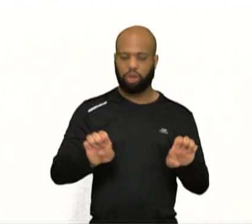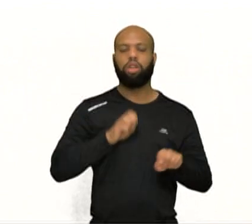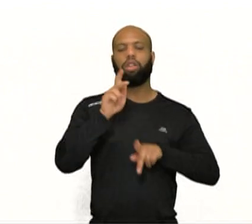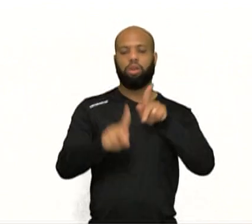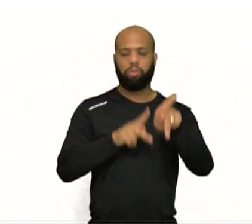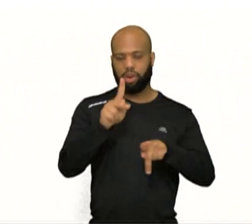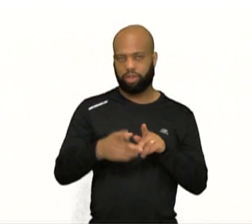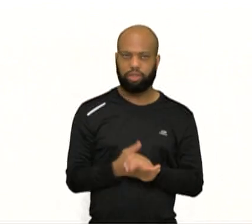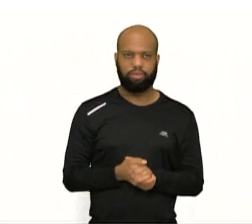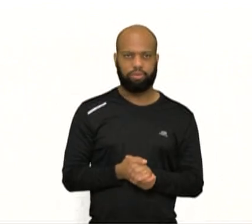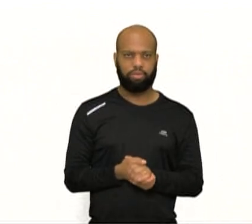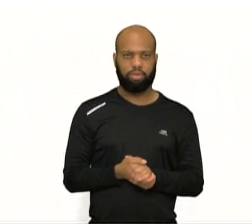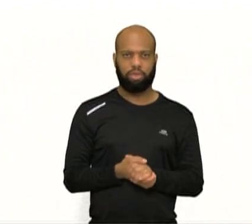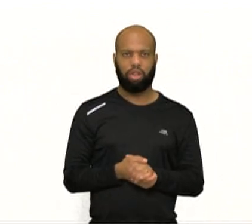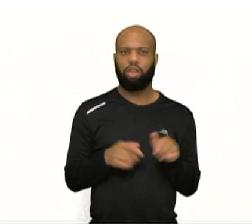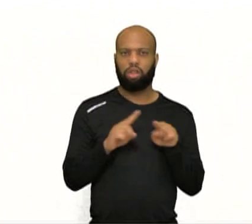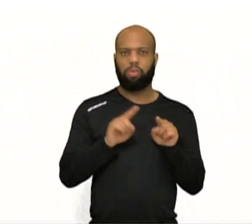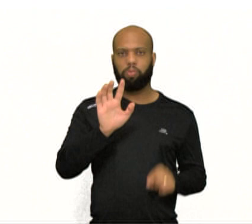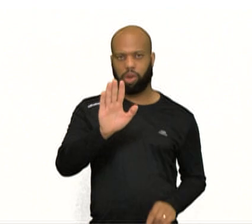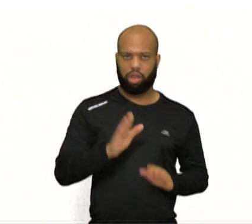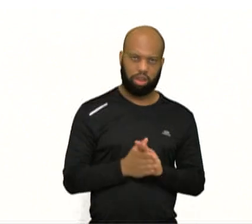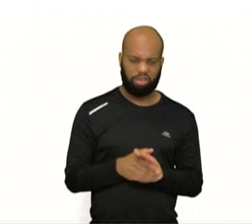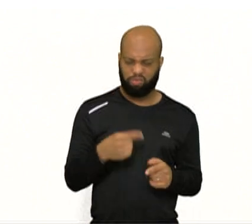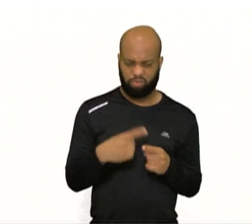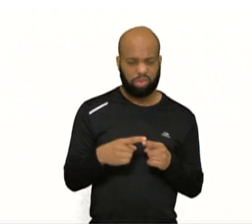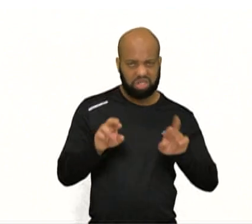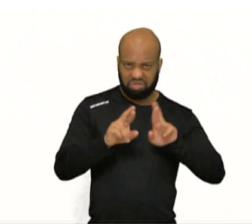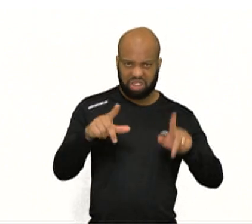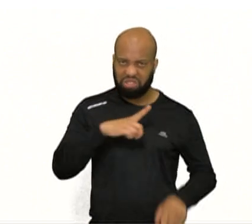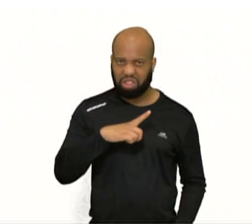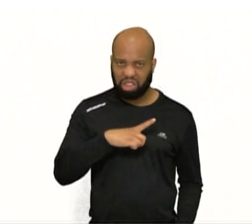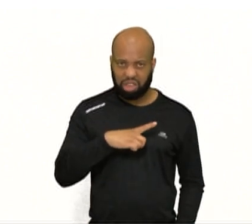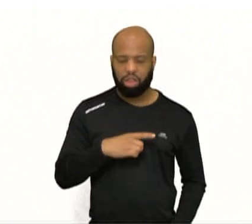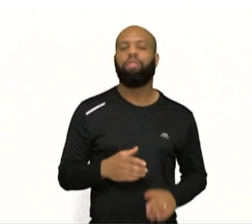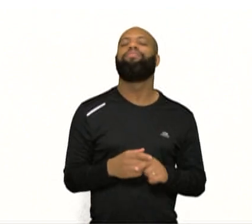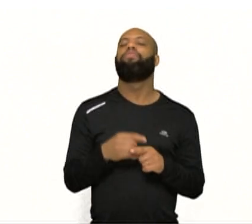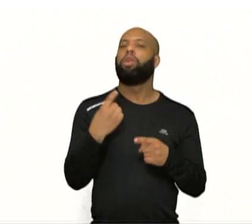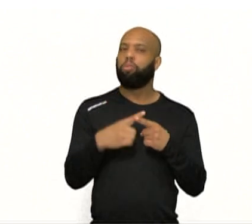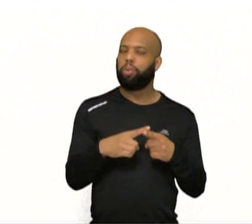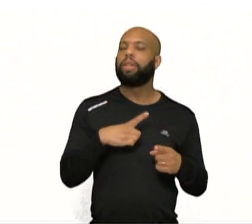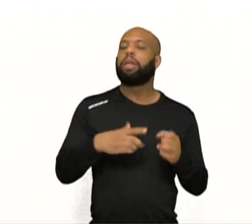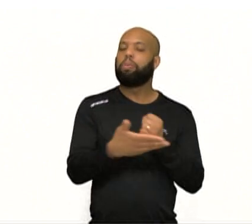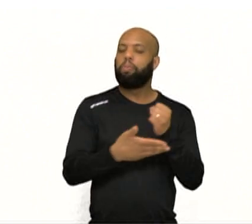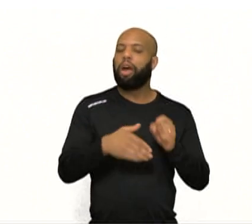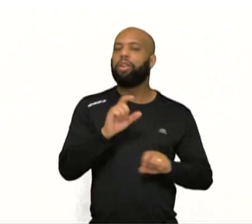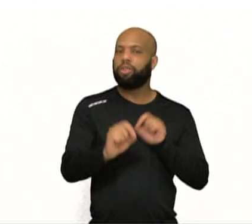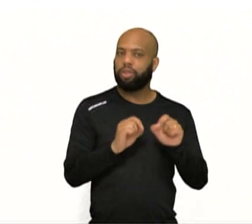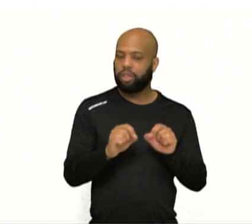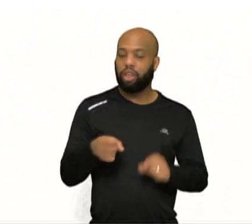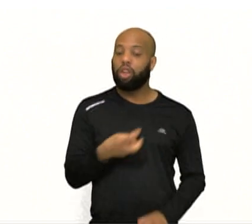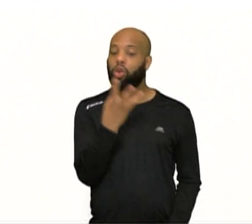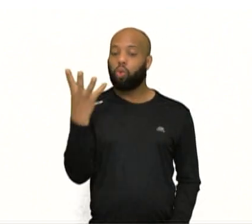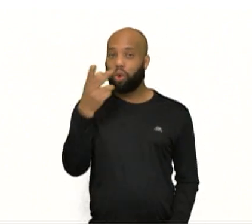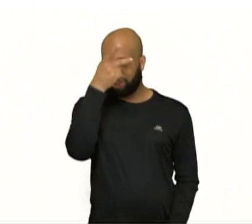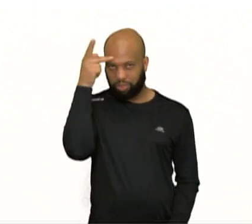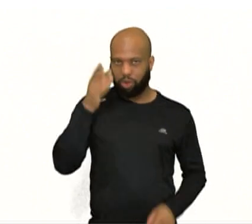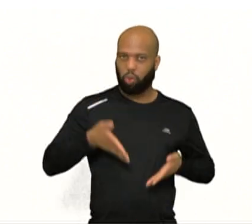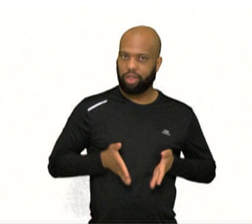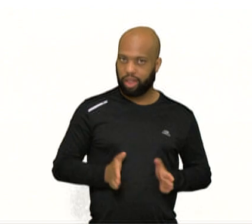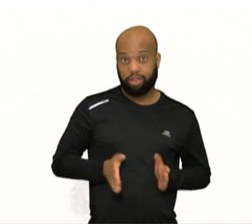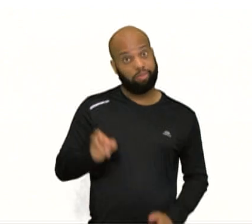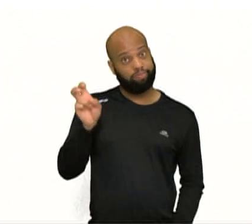Por que eu tenho diferenças na estrutura da população? Porque ela está baseada, por exemplo, nas taxas de natalidade,